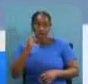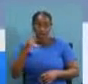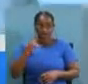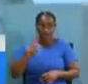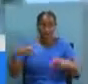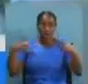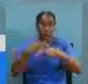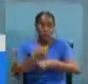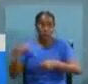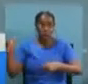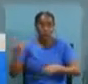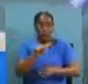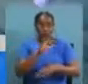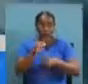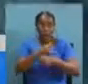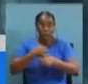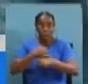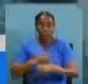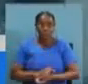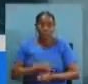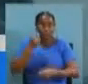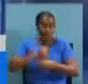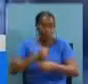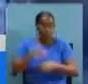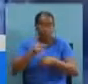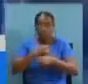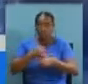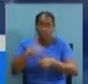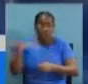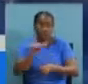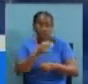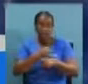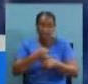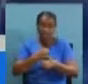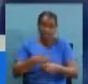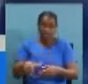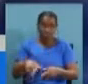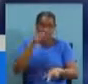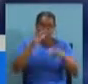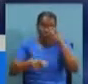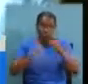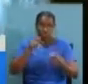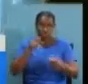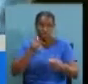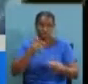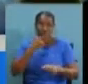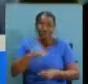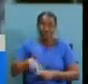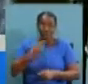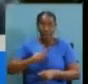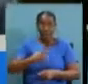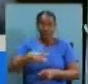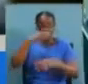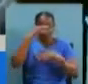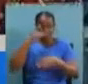a inauguração dos voos domésticos. As operações interilhas visam o escoamento de passageiros do Hub do Sal e serão garantidas